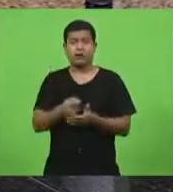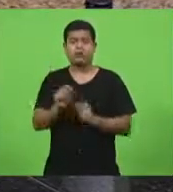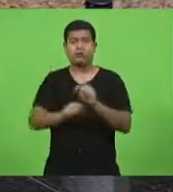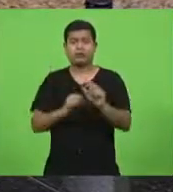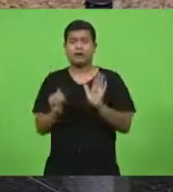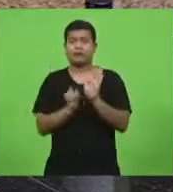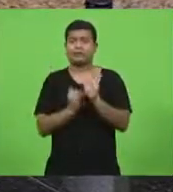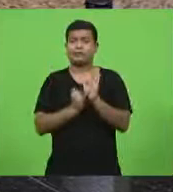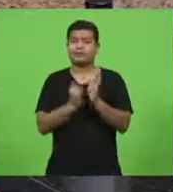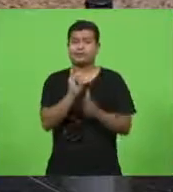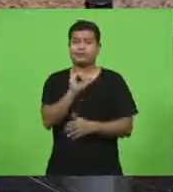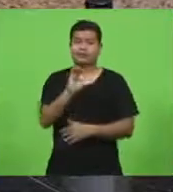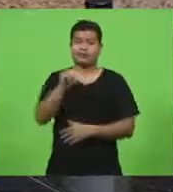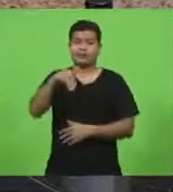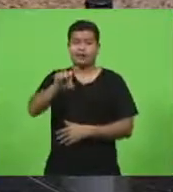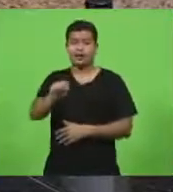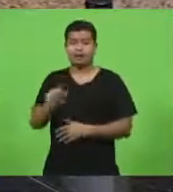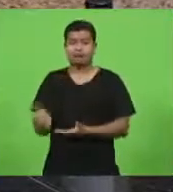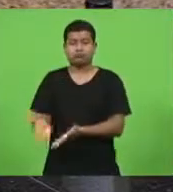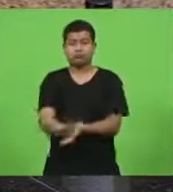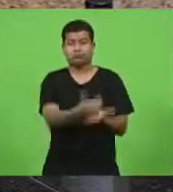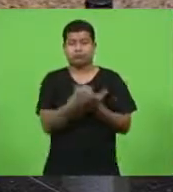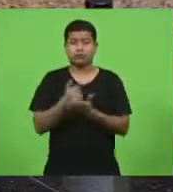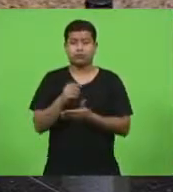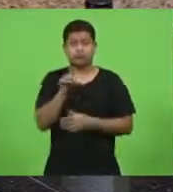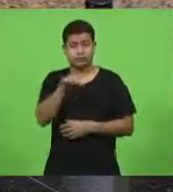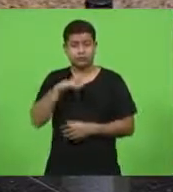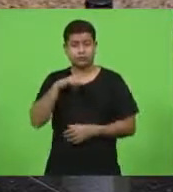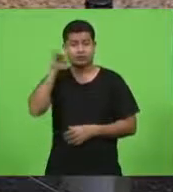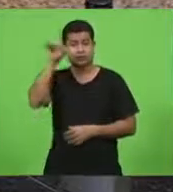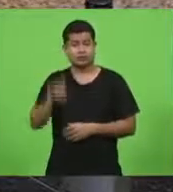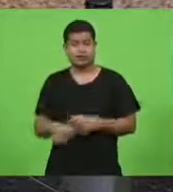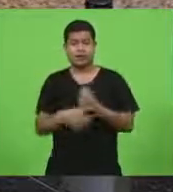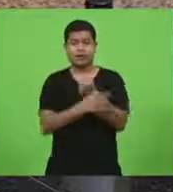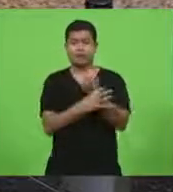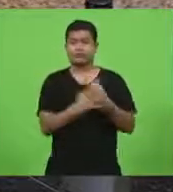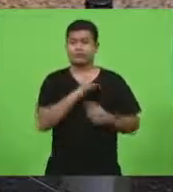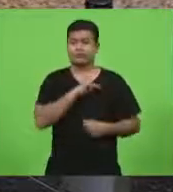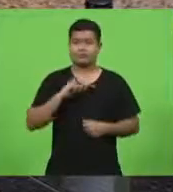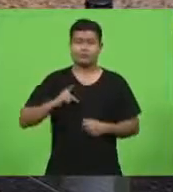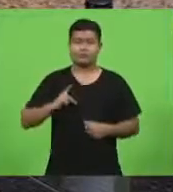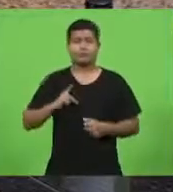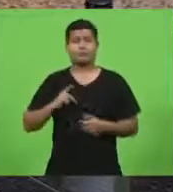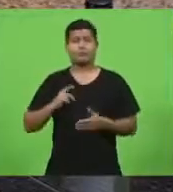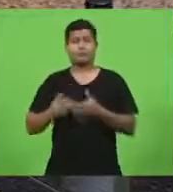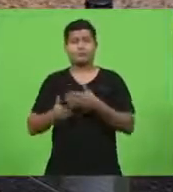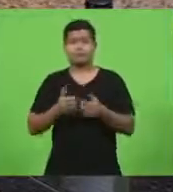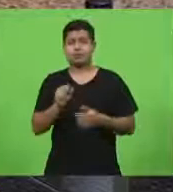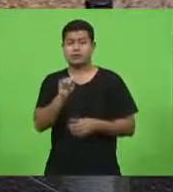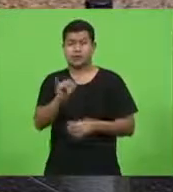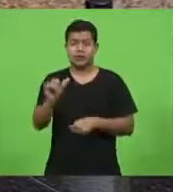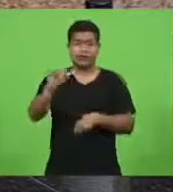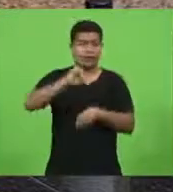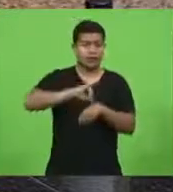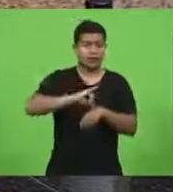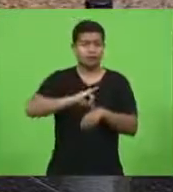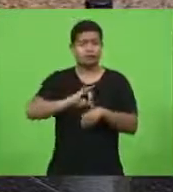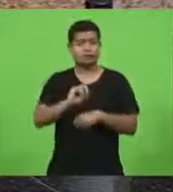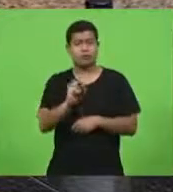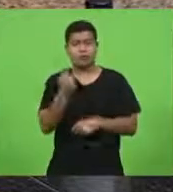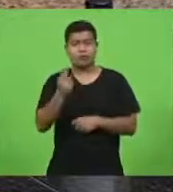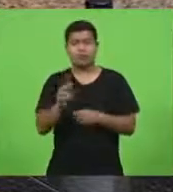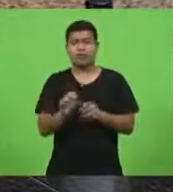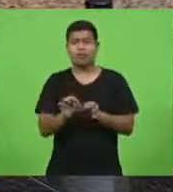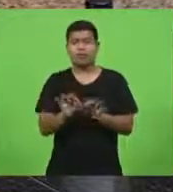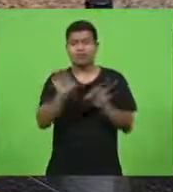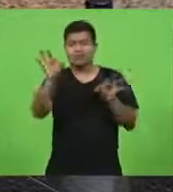ICMS, e ele é recolhido e você tem direito à segurança pública, independente se você mora na capital ou se você mora lá em